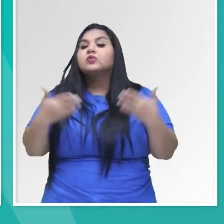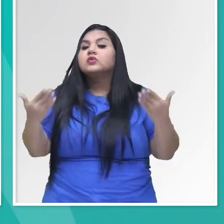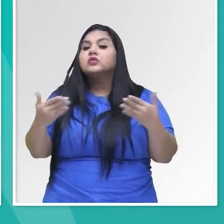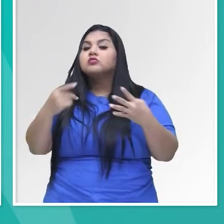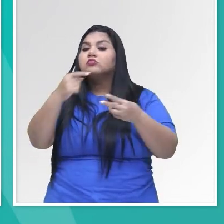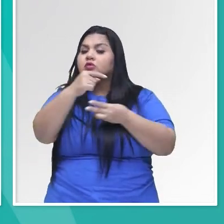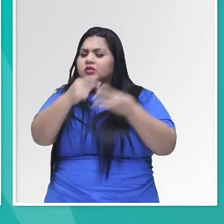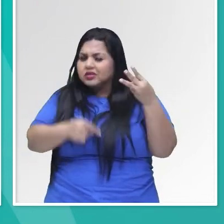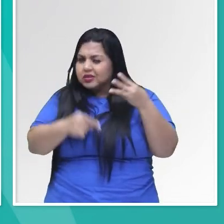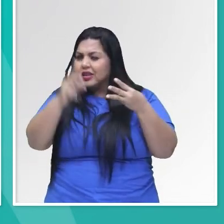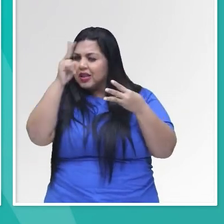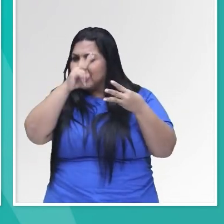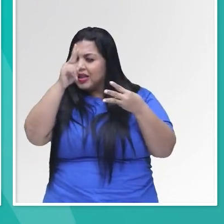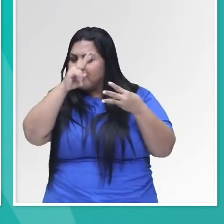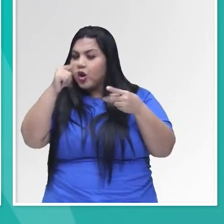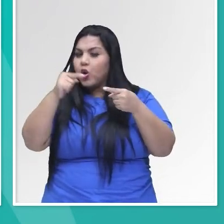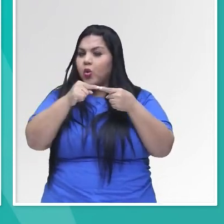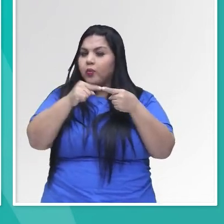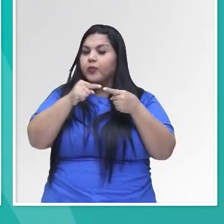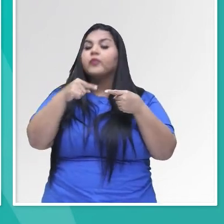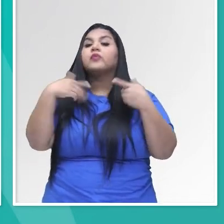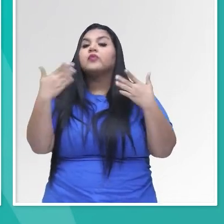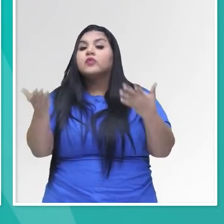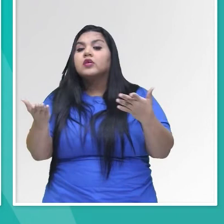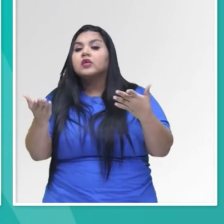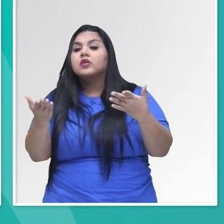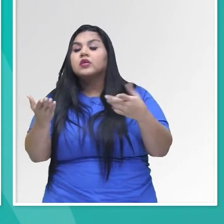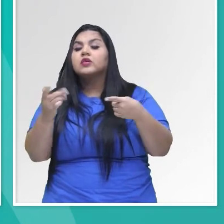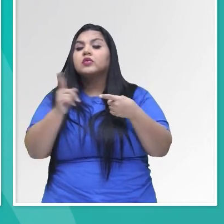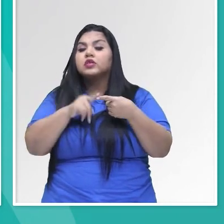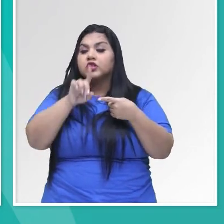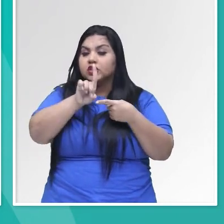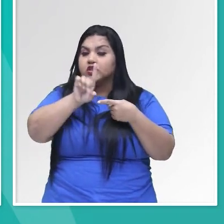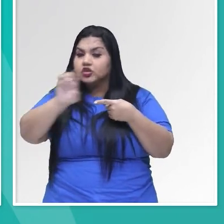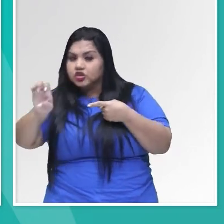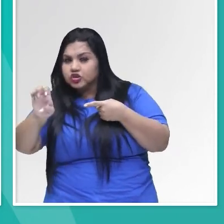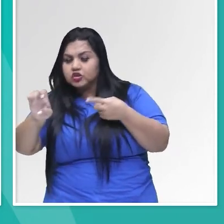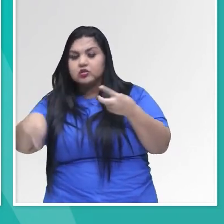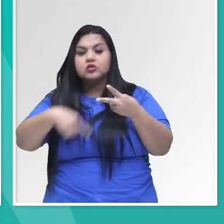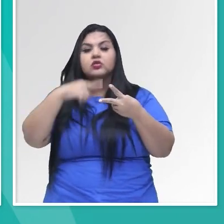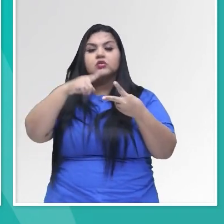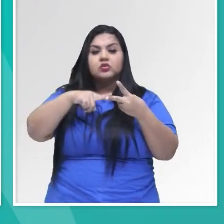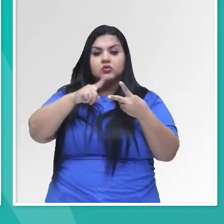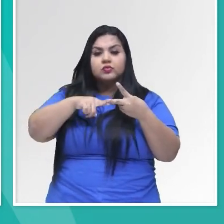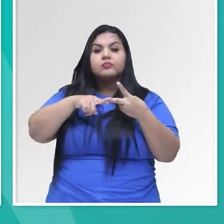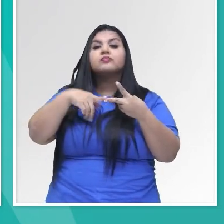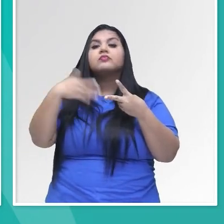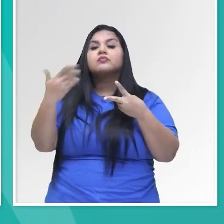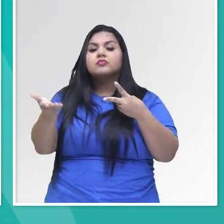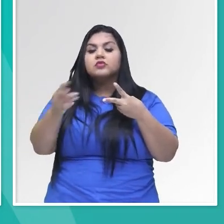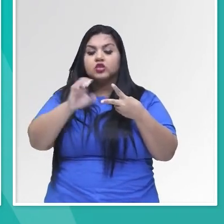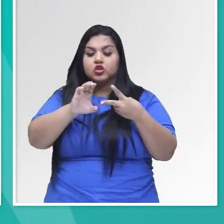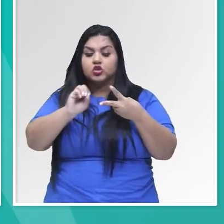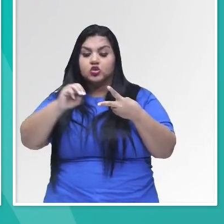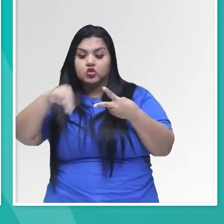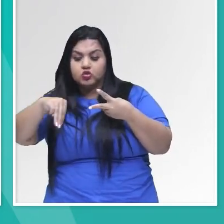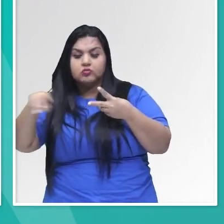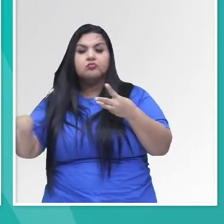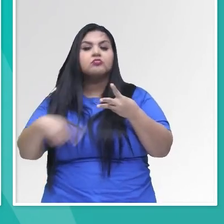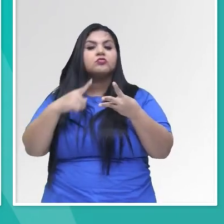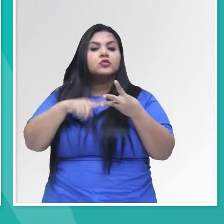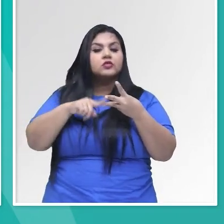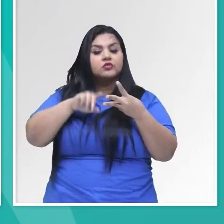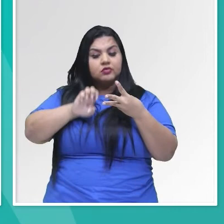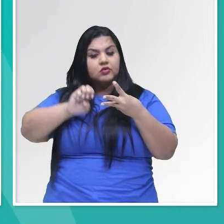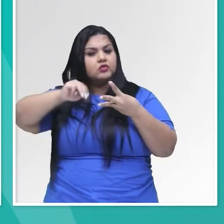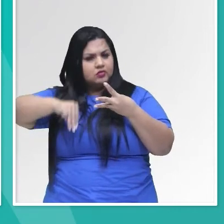3 preposições que nós combinamos? Quais são elas? Eu vou começar. É o de, é o com e é o